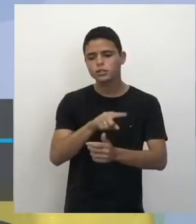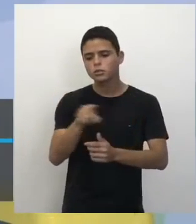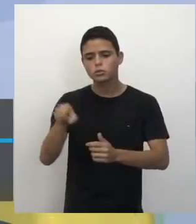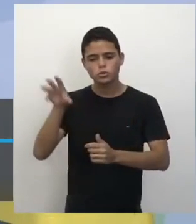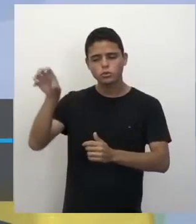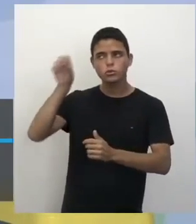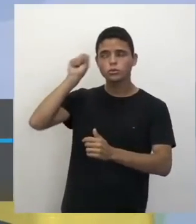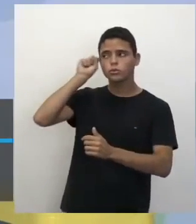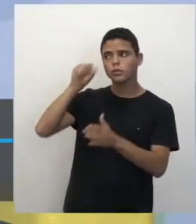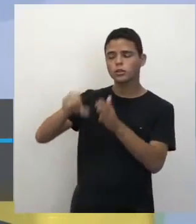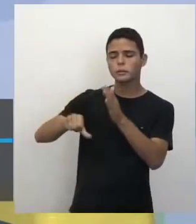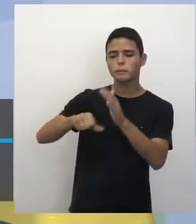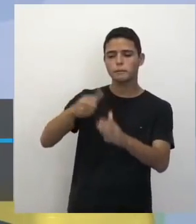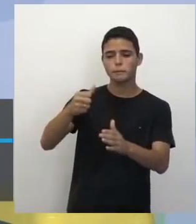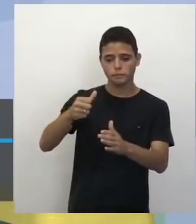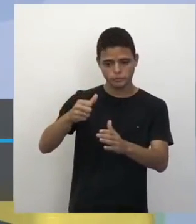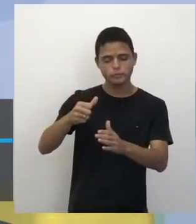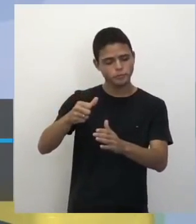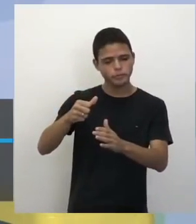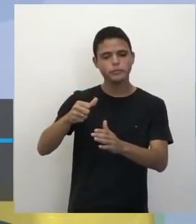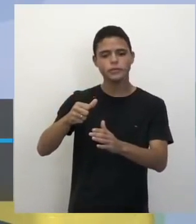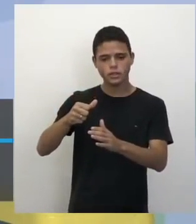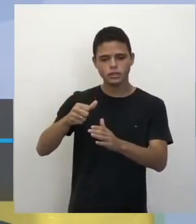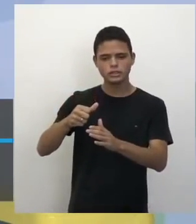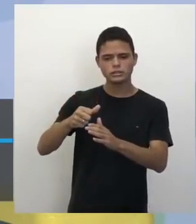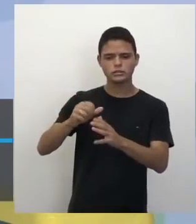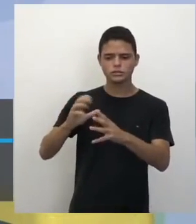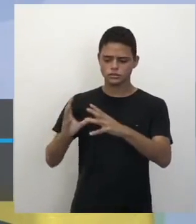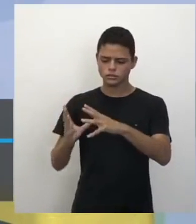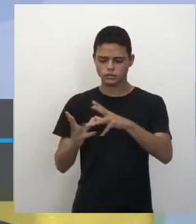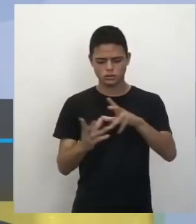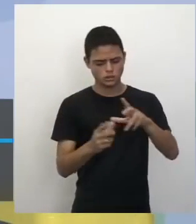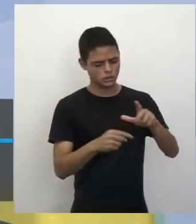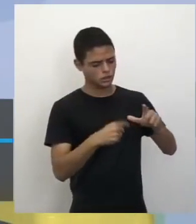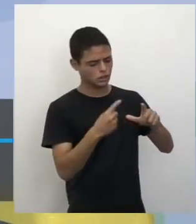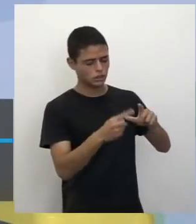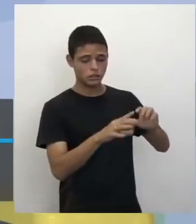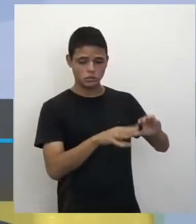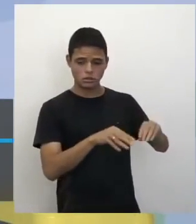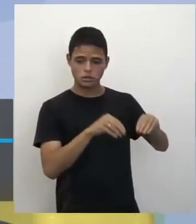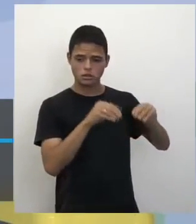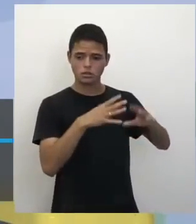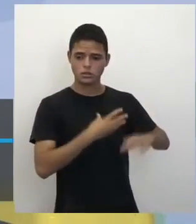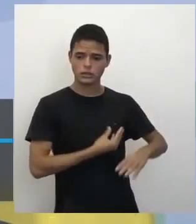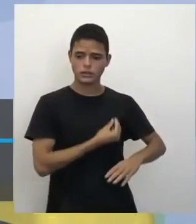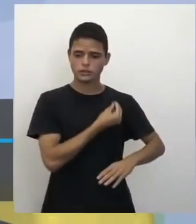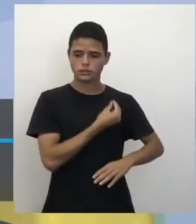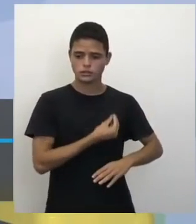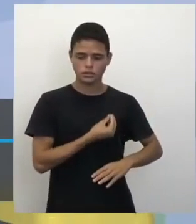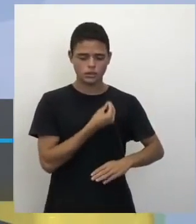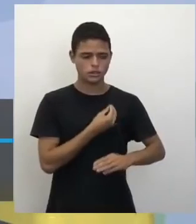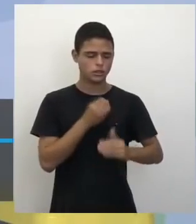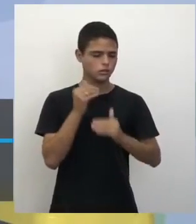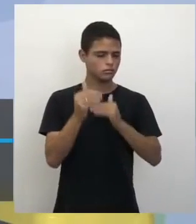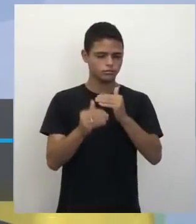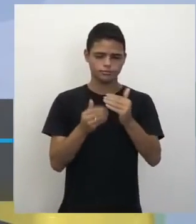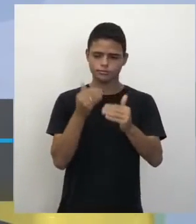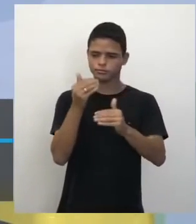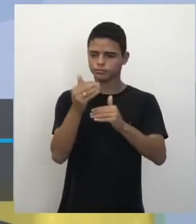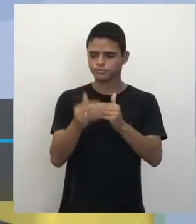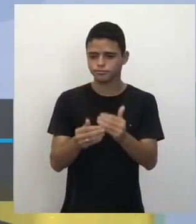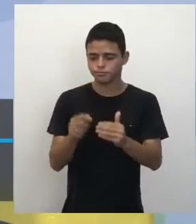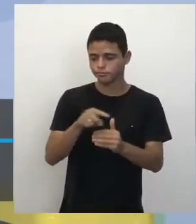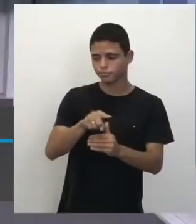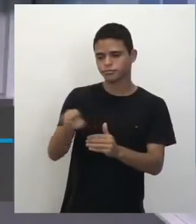pela primeira vez essa questão de que a terra é um ser vivo, muito, muito depois de esses povos já acreditarem